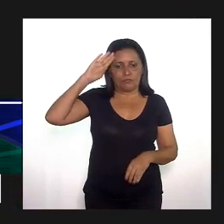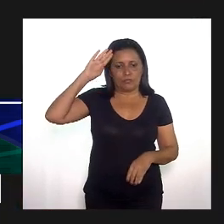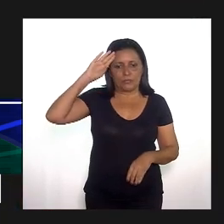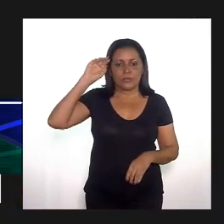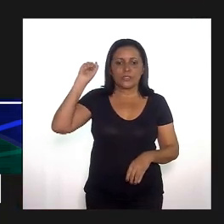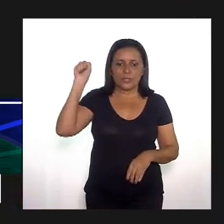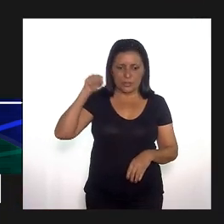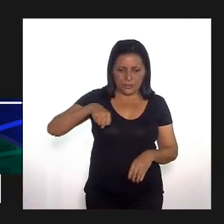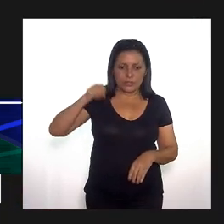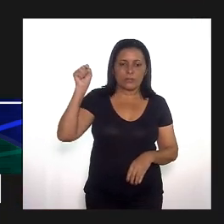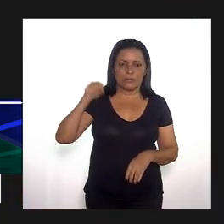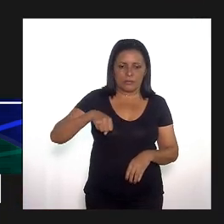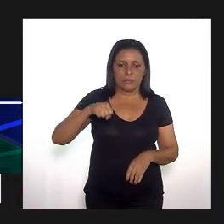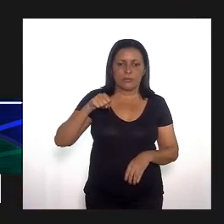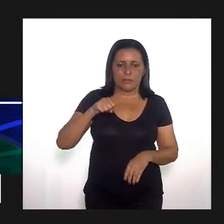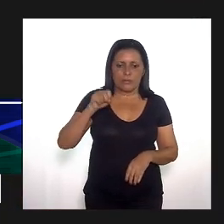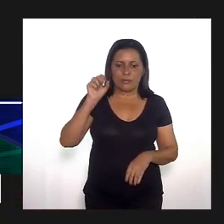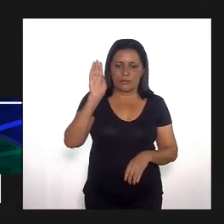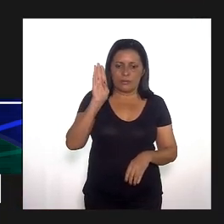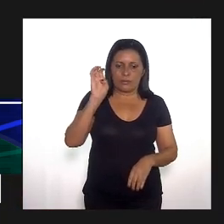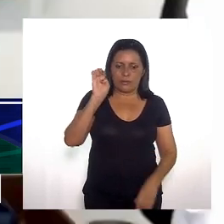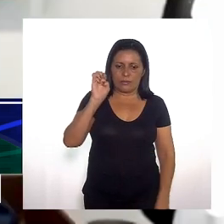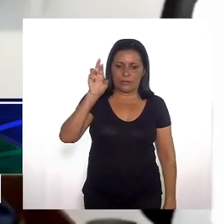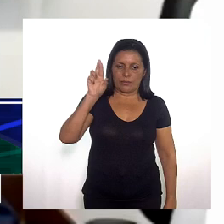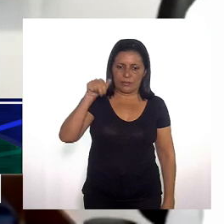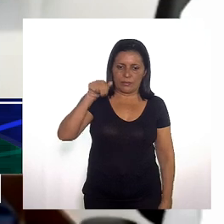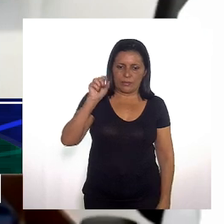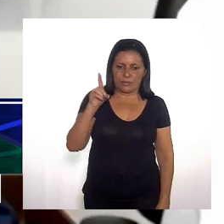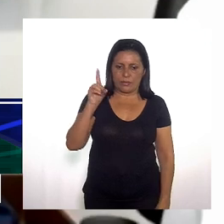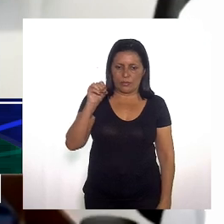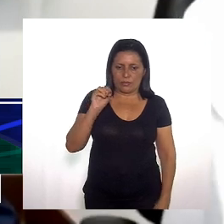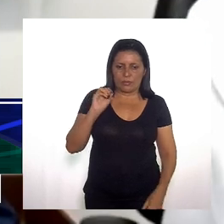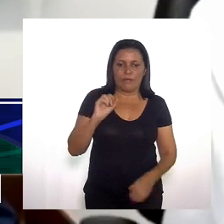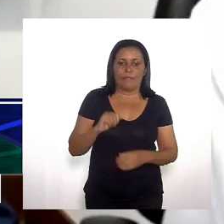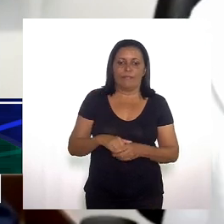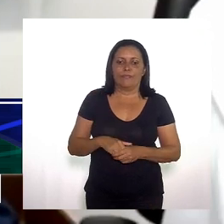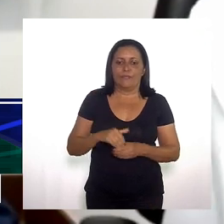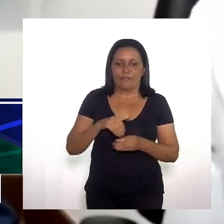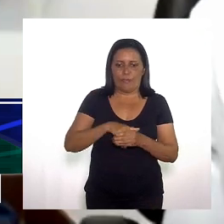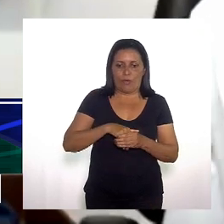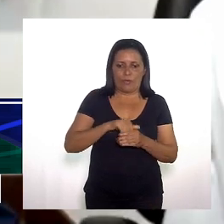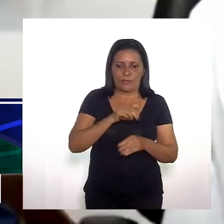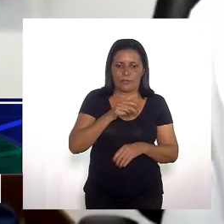sim, presidente. Seu veto vai estar semana que vem, Bernardo.